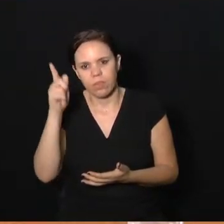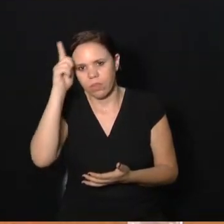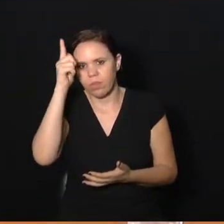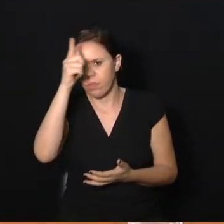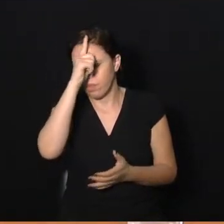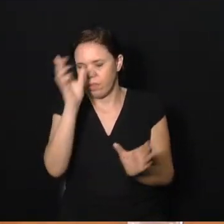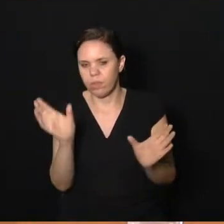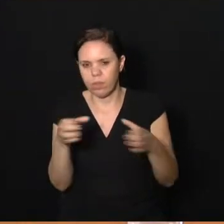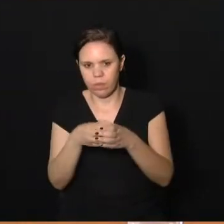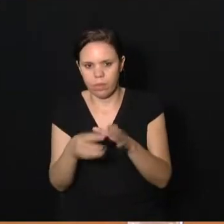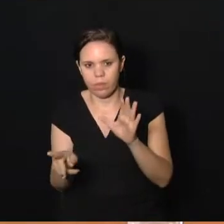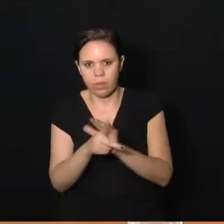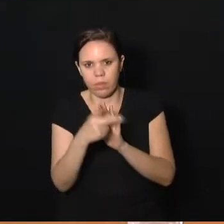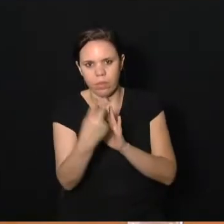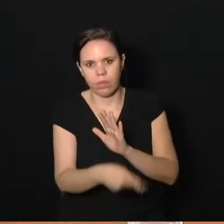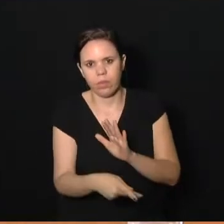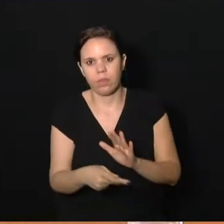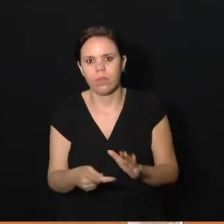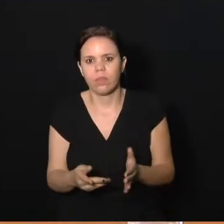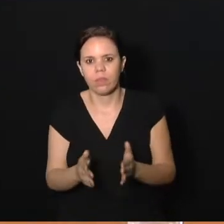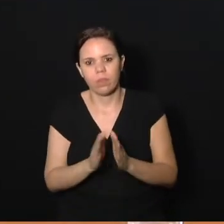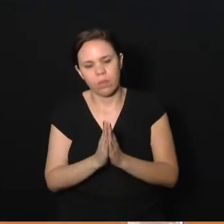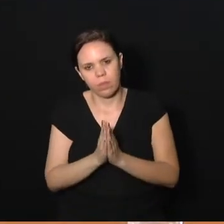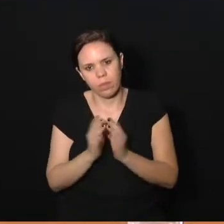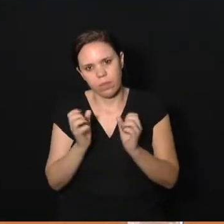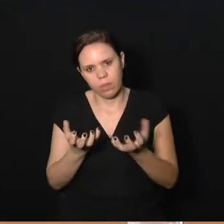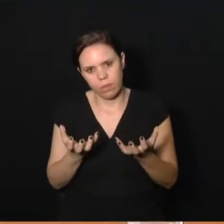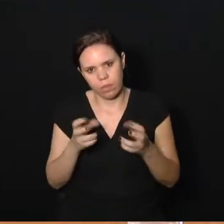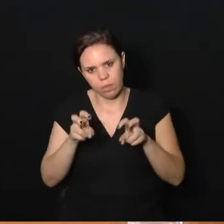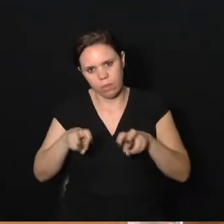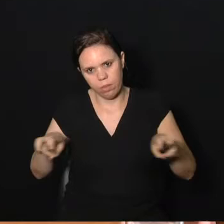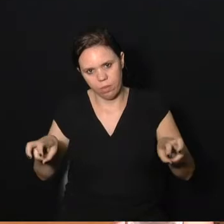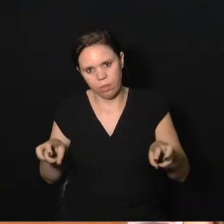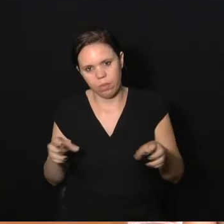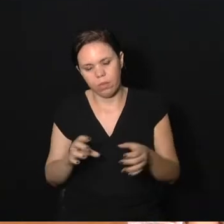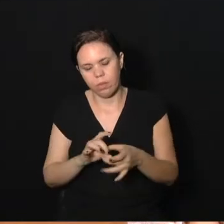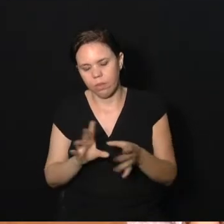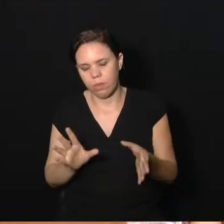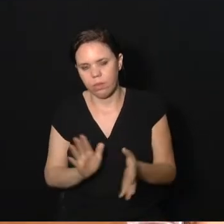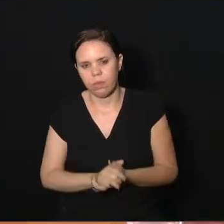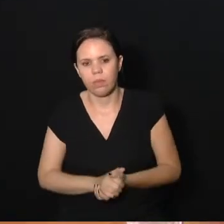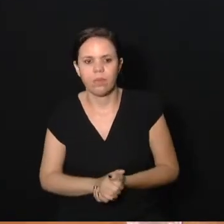também da comissão. Por gentileza, puder sentar, compor a mesa aqui com a gente.